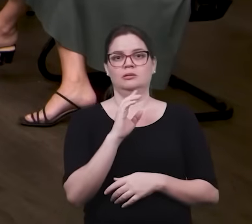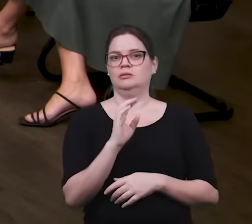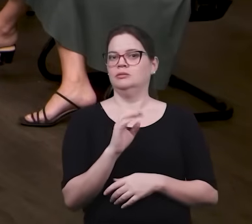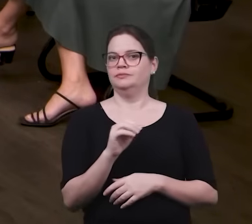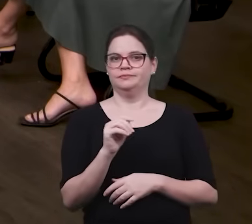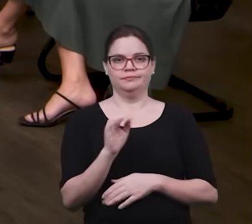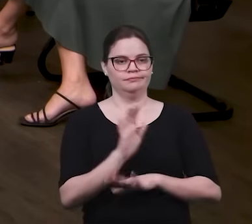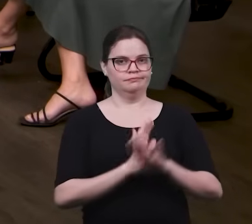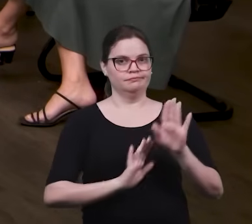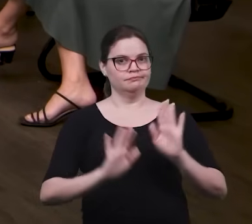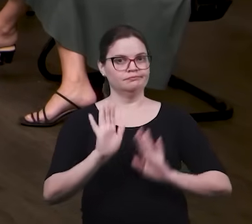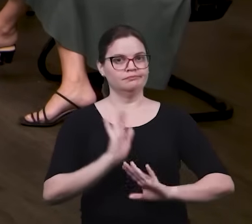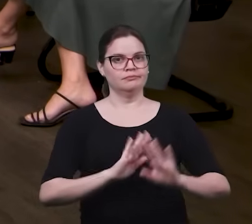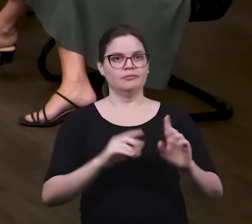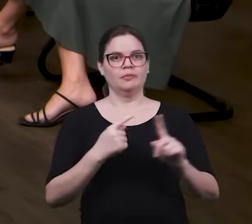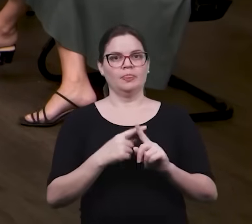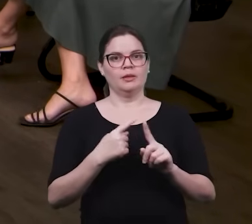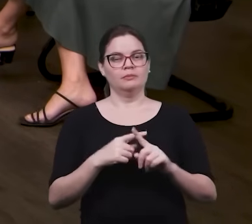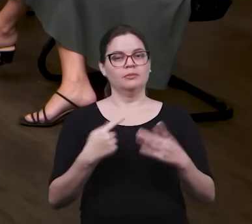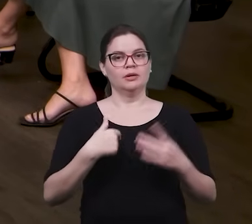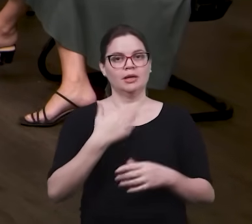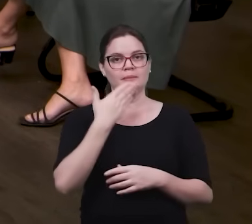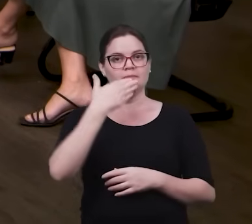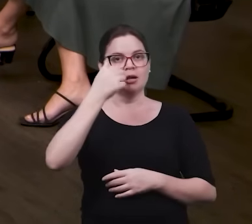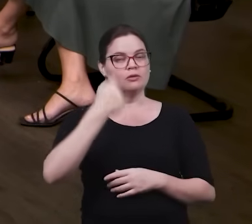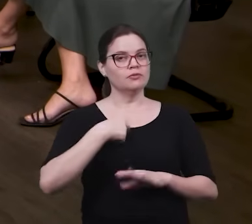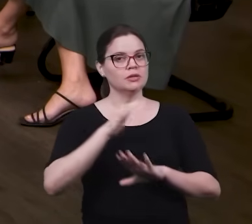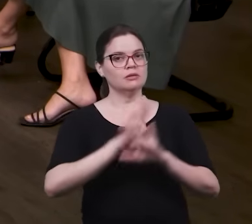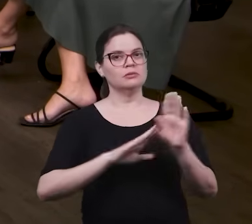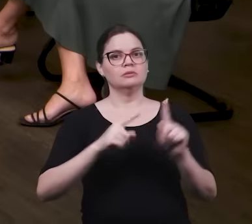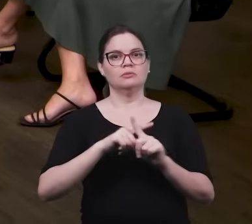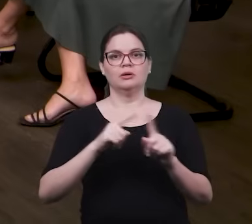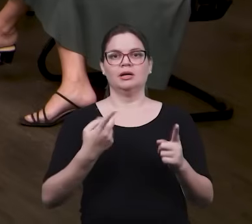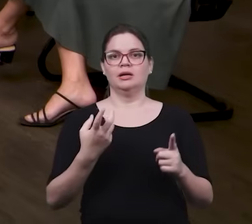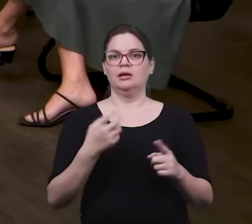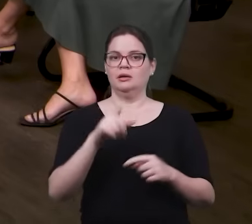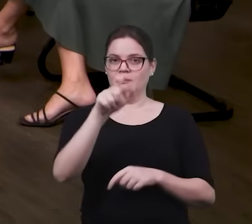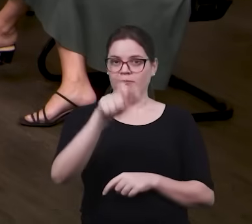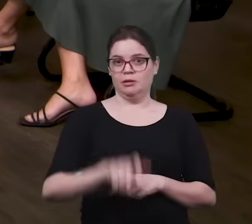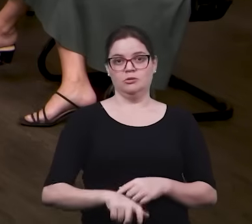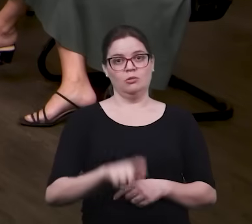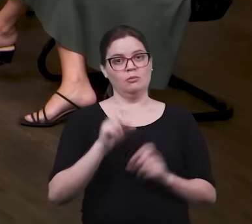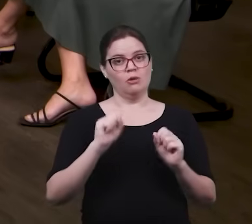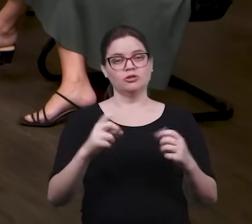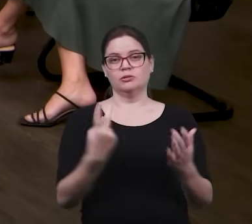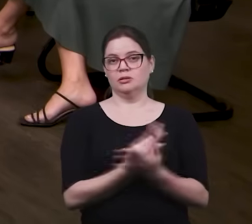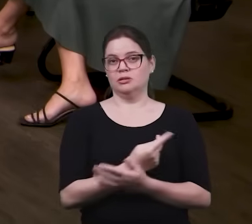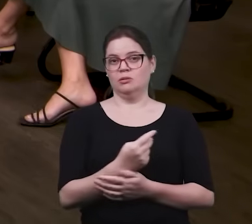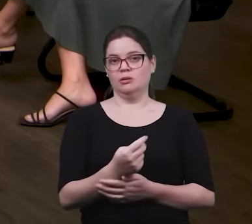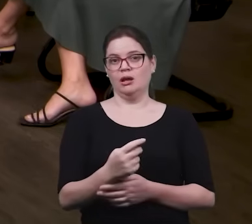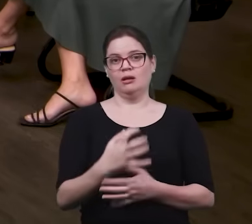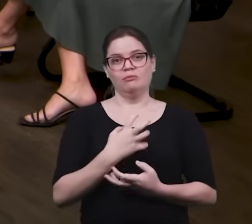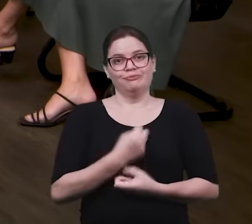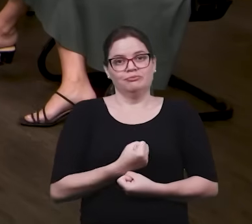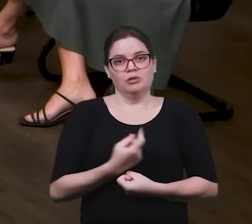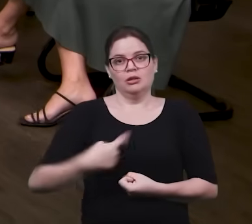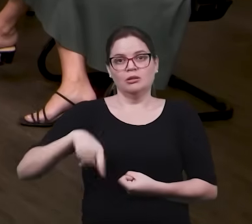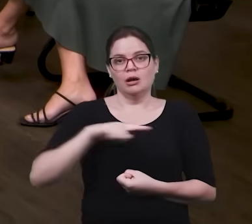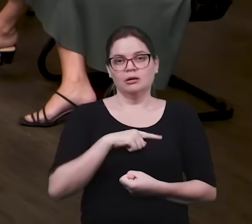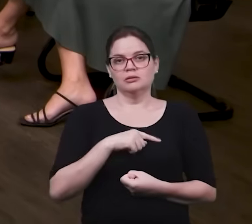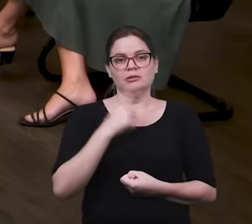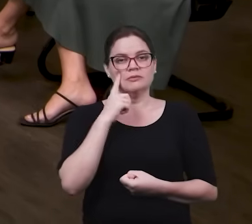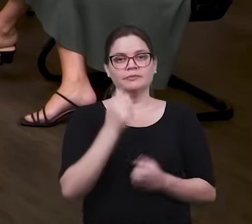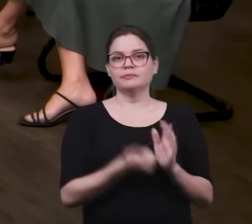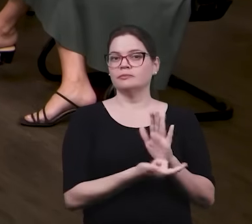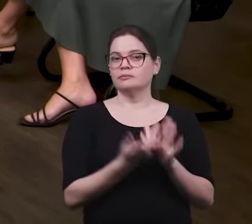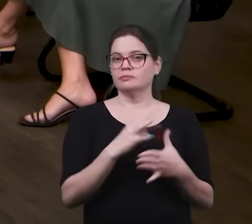Isso vai te ajudar a fugir da decepção. Porque o homem vai decepcionar. Quantos líderes nós